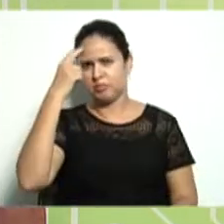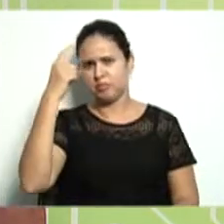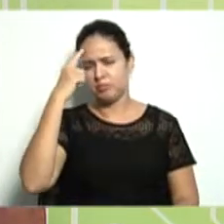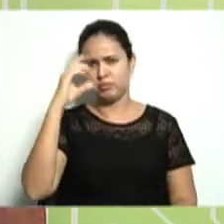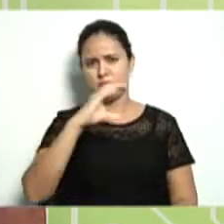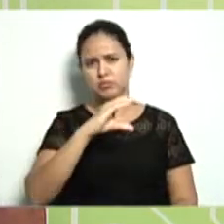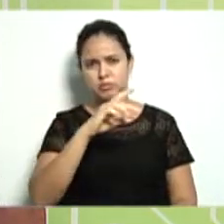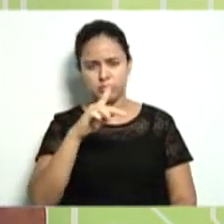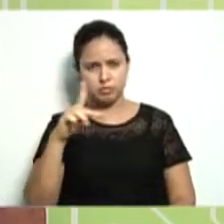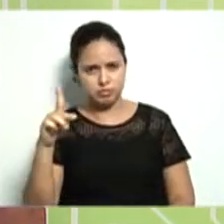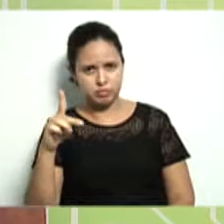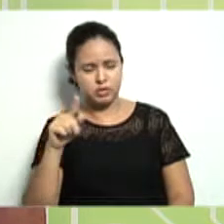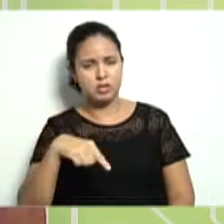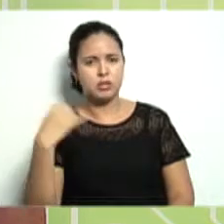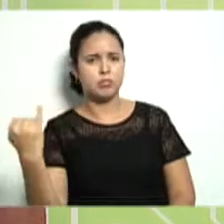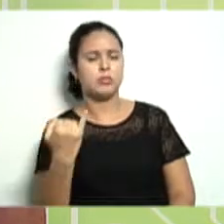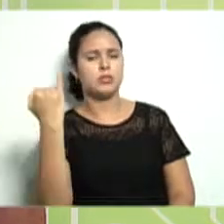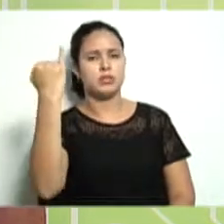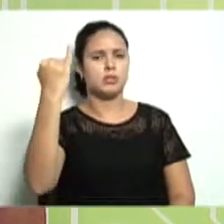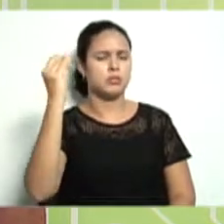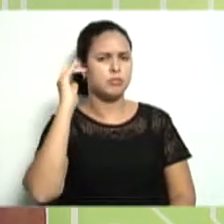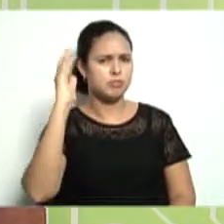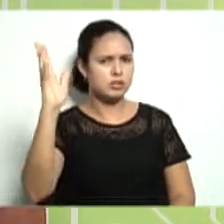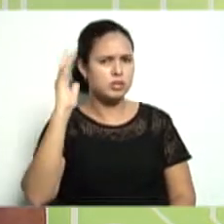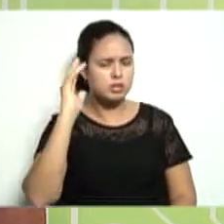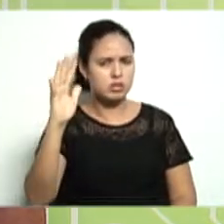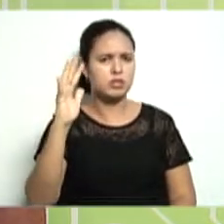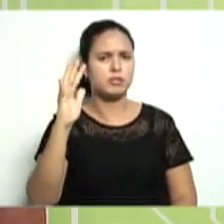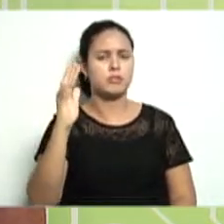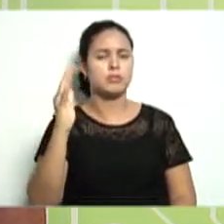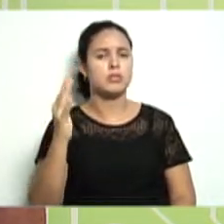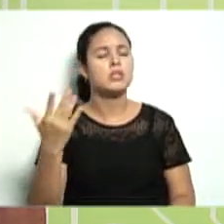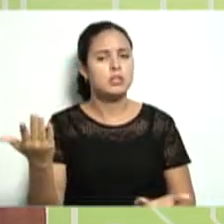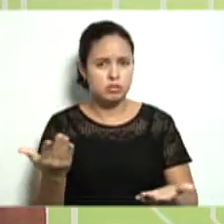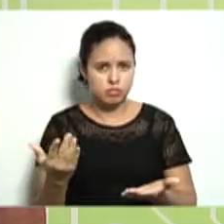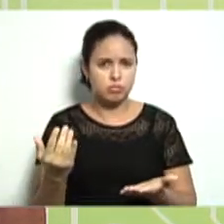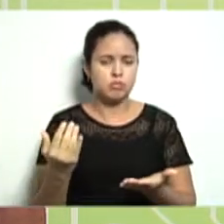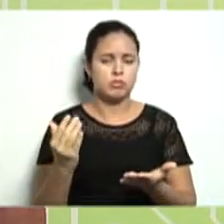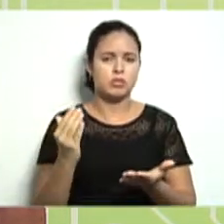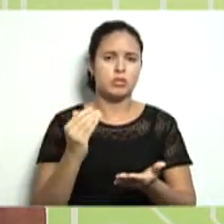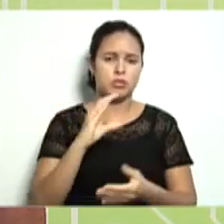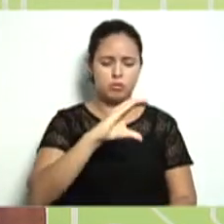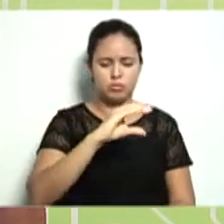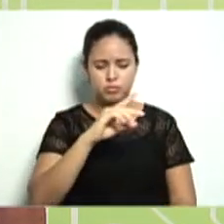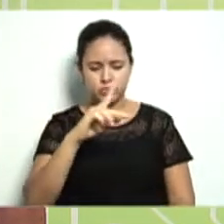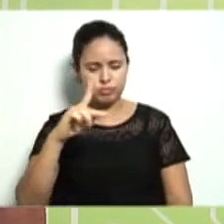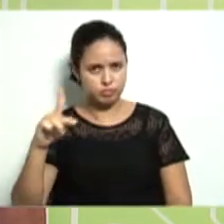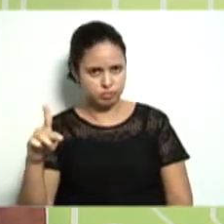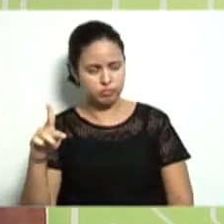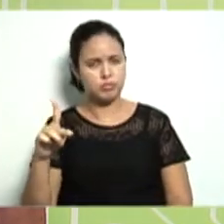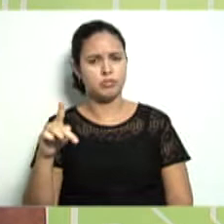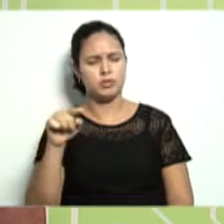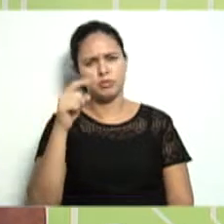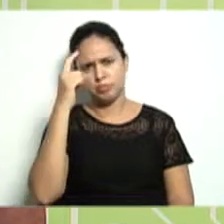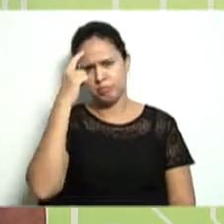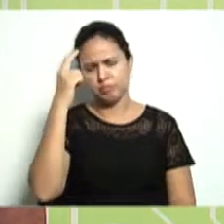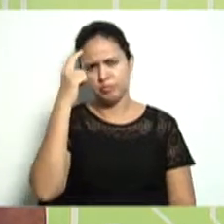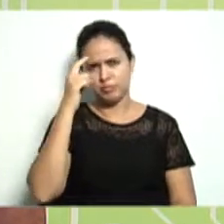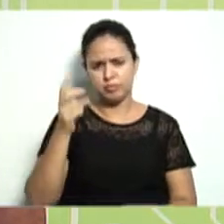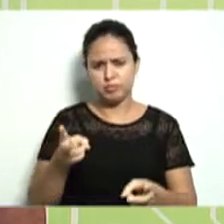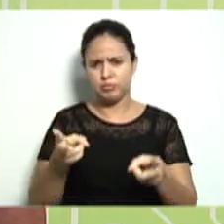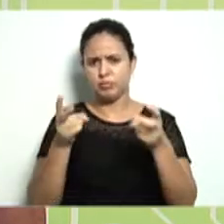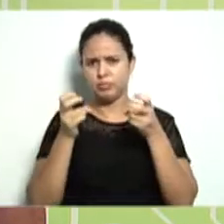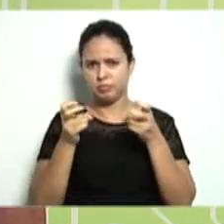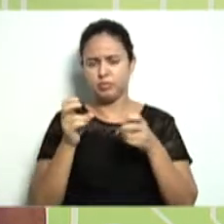é importante que a gente tenha essa reflexão. Inicialmente, a cooperativa, e vocês já vão perceber isso durante